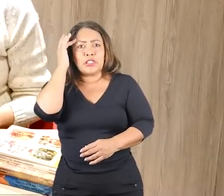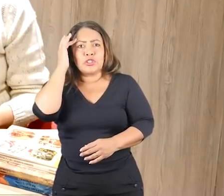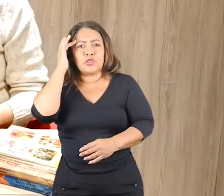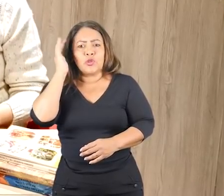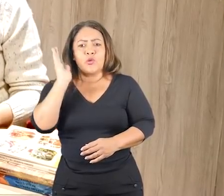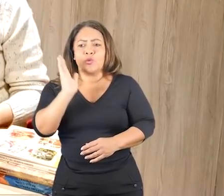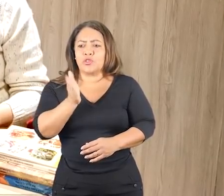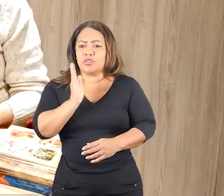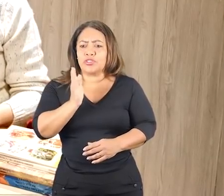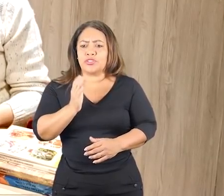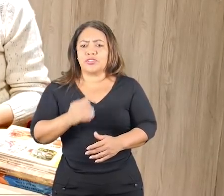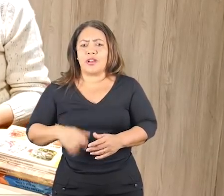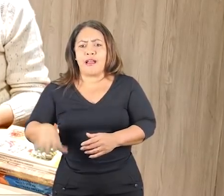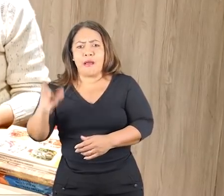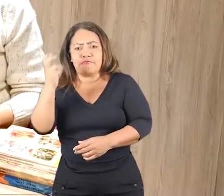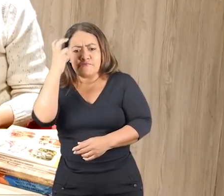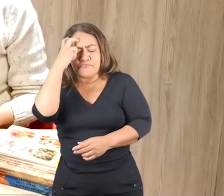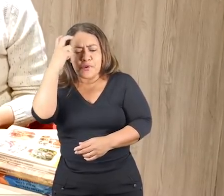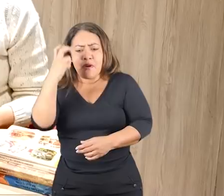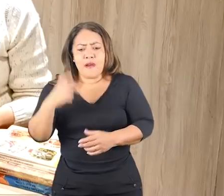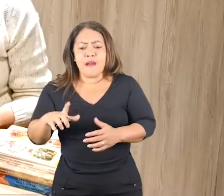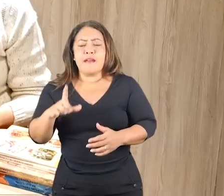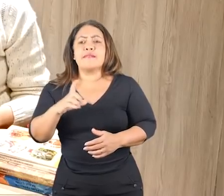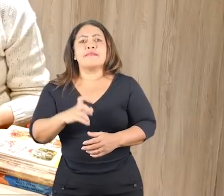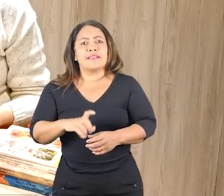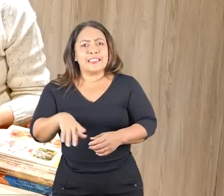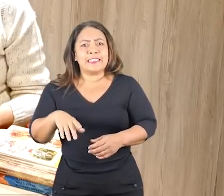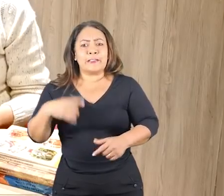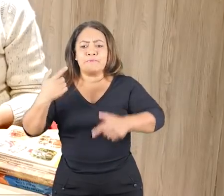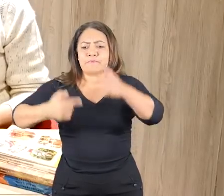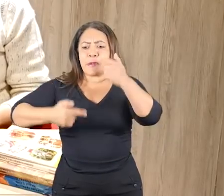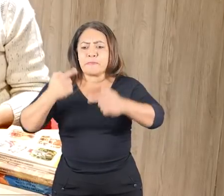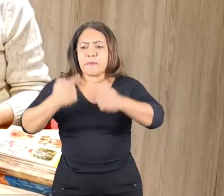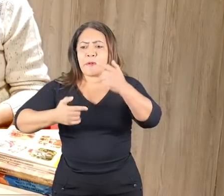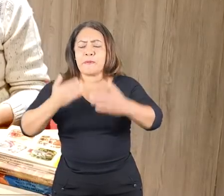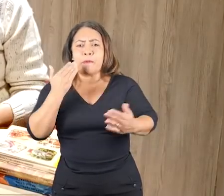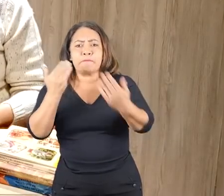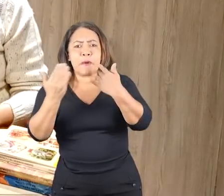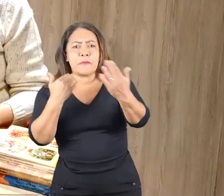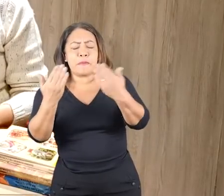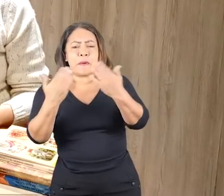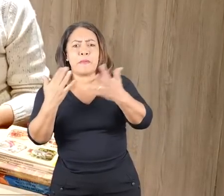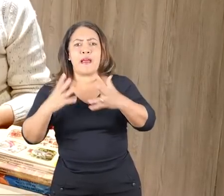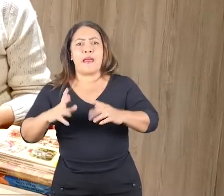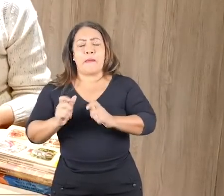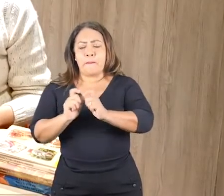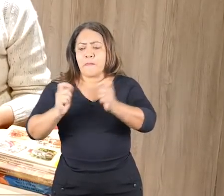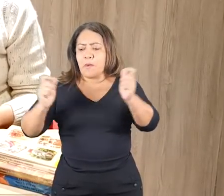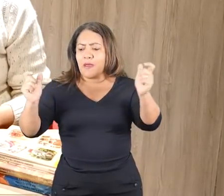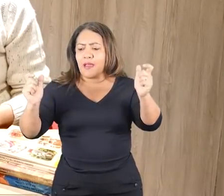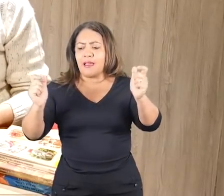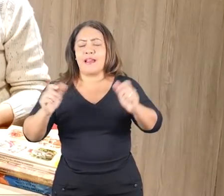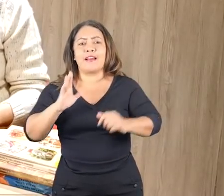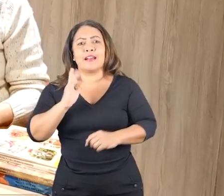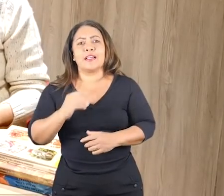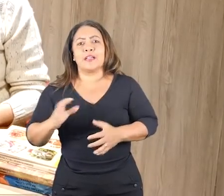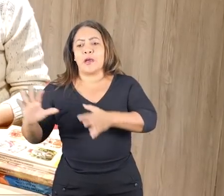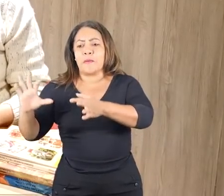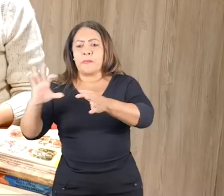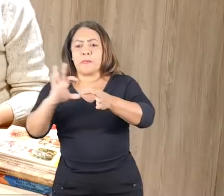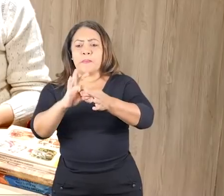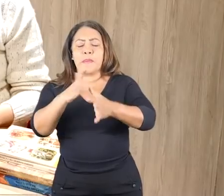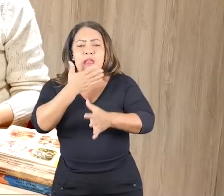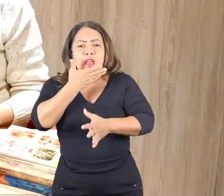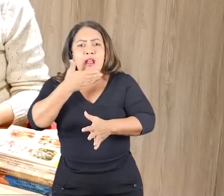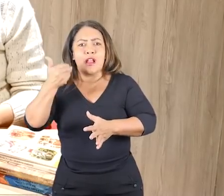infantil debatendo essas questões e o foco se torna para essa potencialização no vínculo